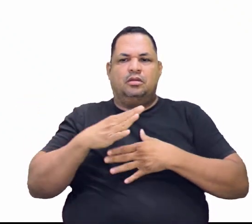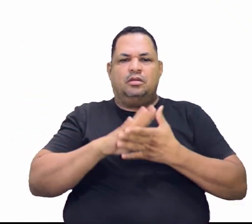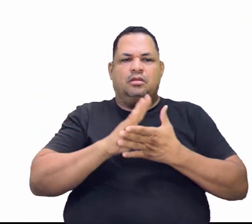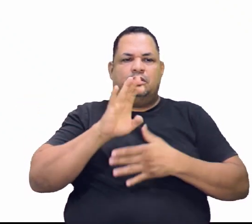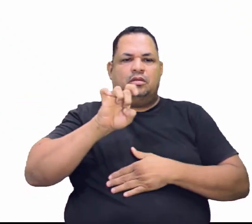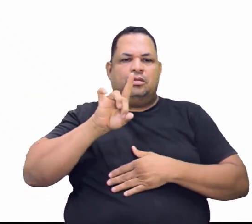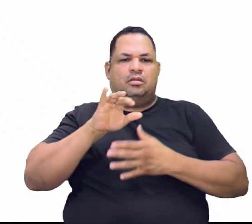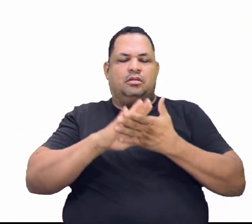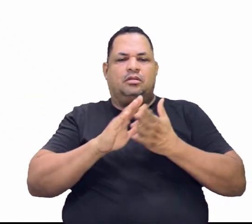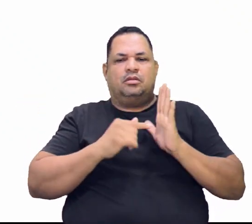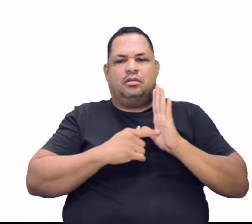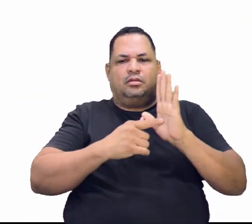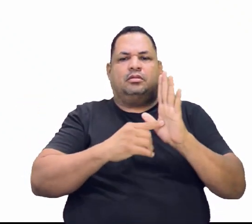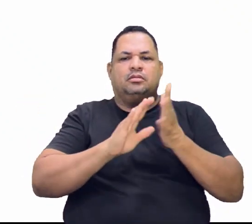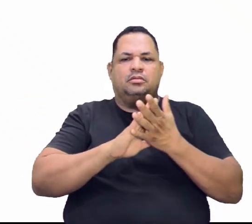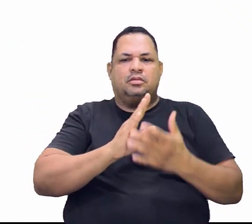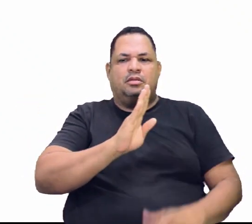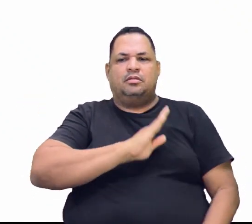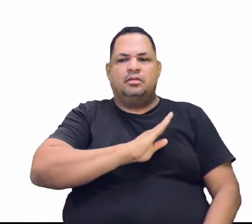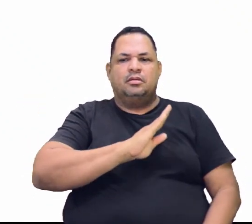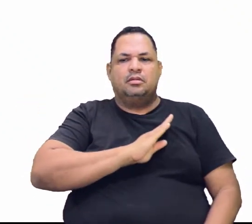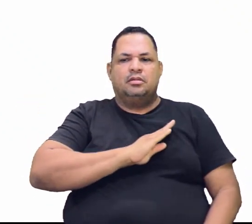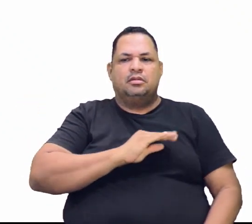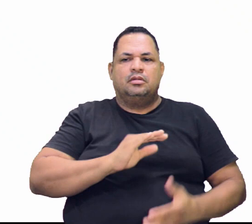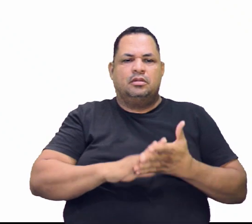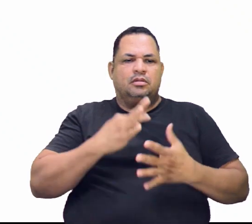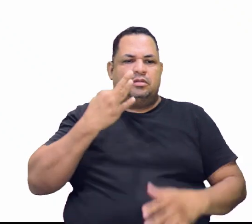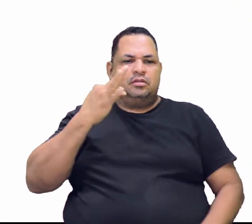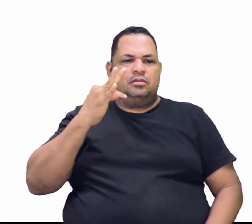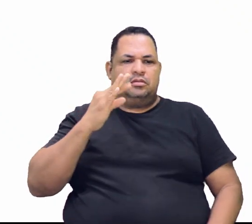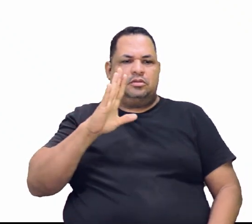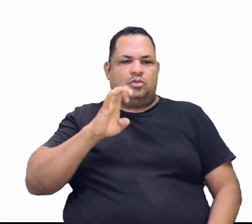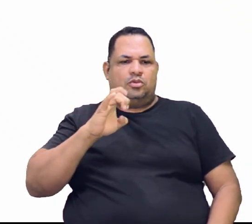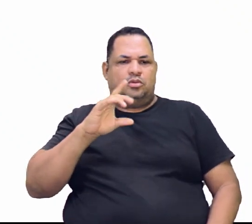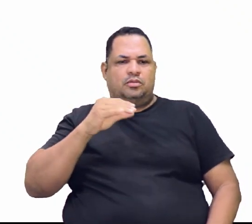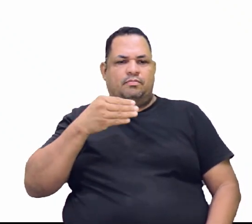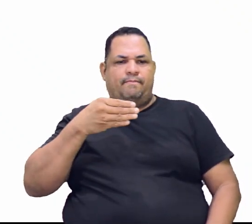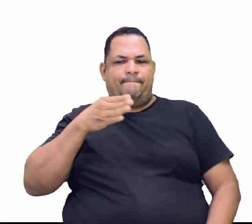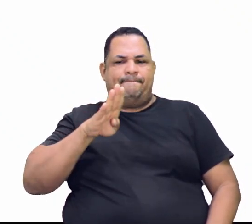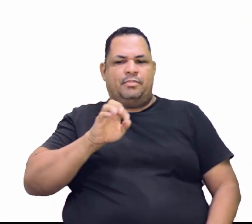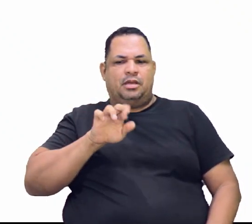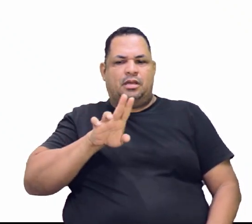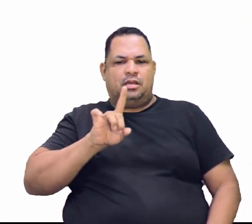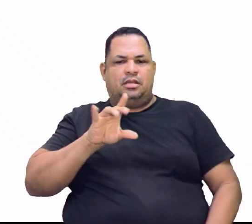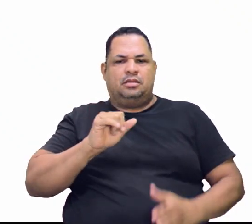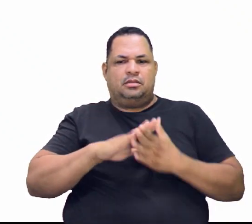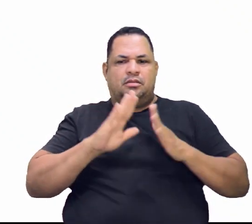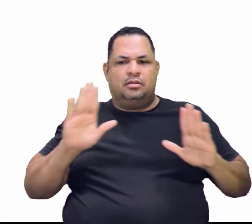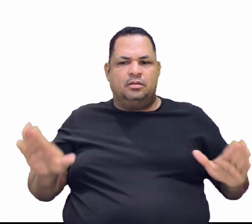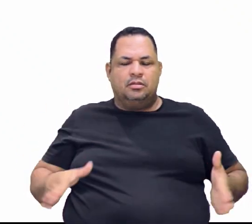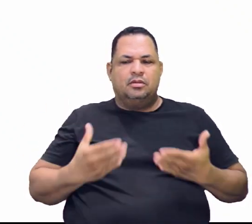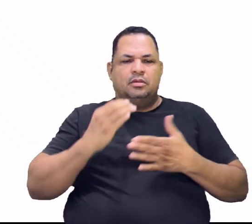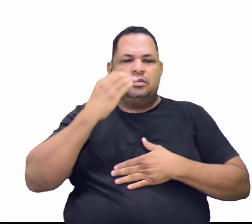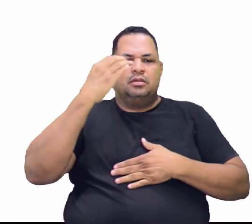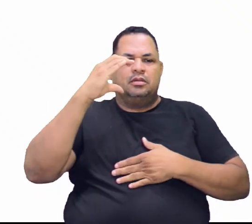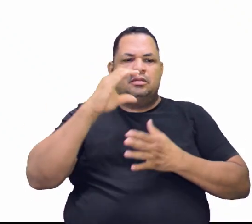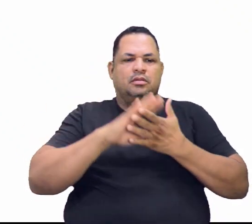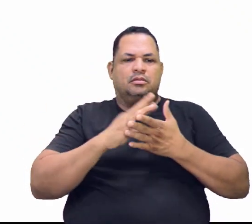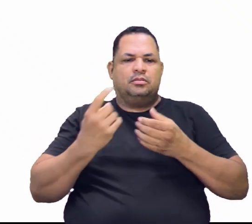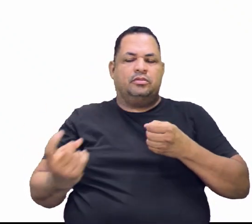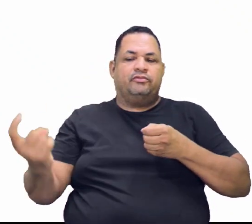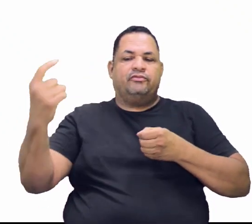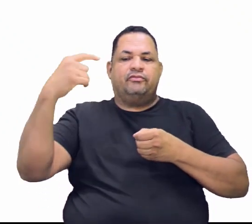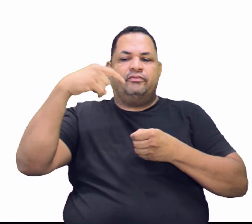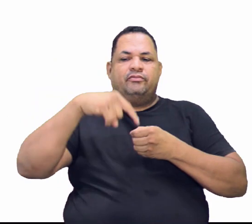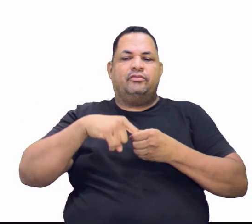decidiu apresentar-se em Belém ao tenente-coronel Barata, sendo promovido a capitão.